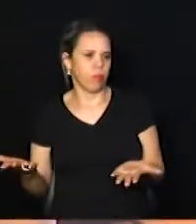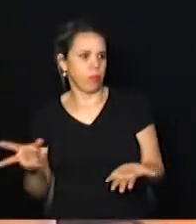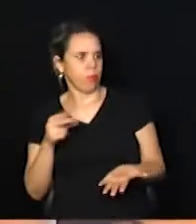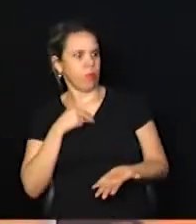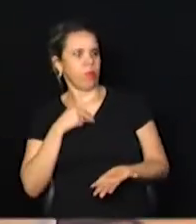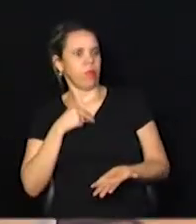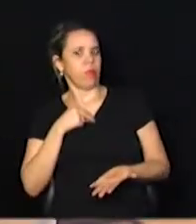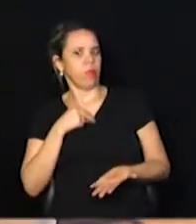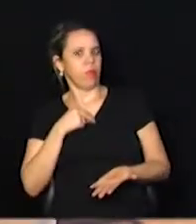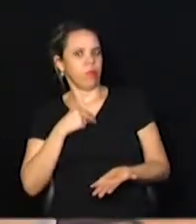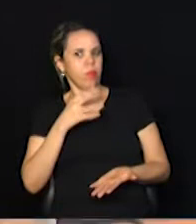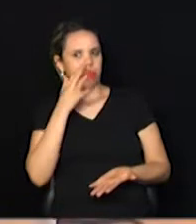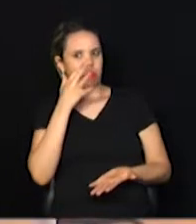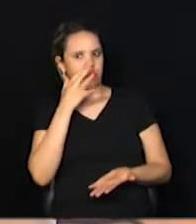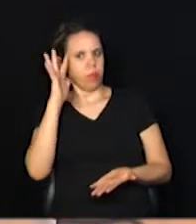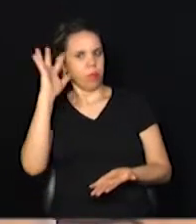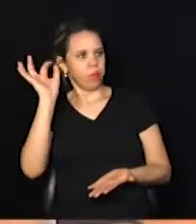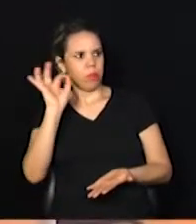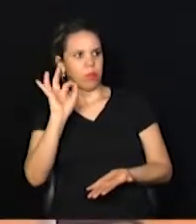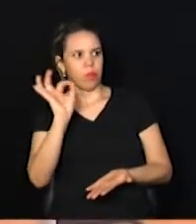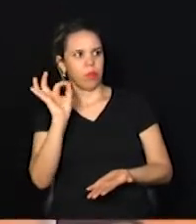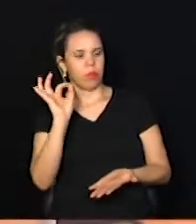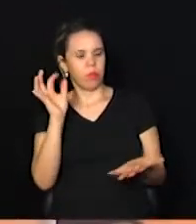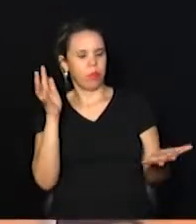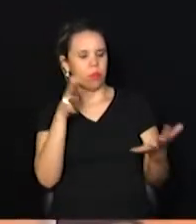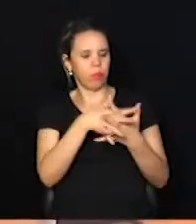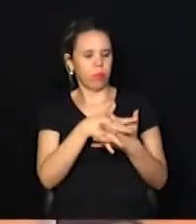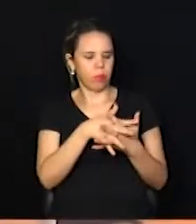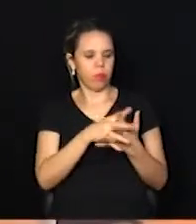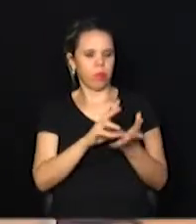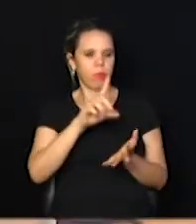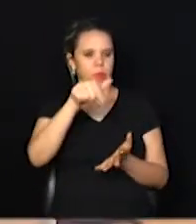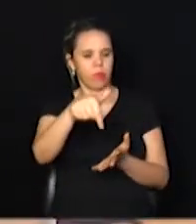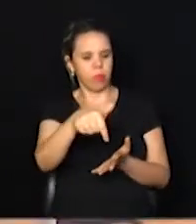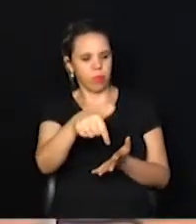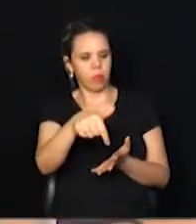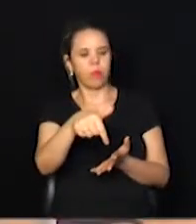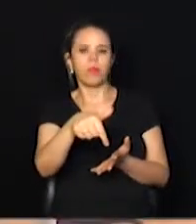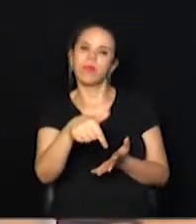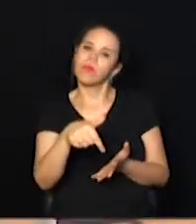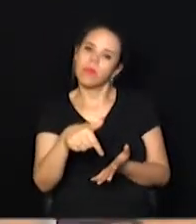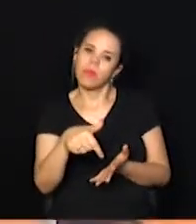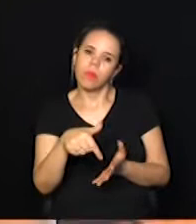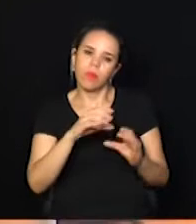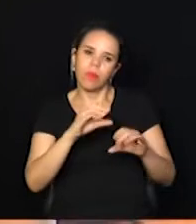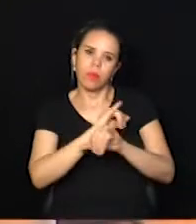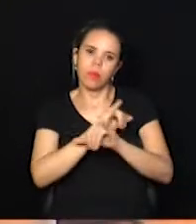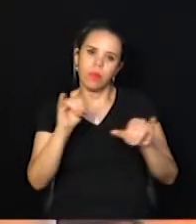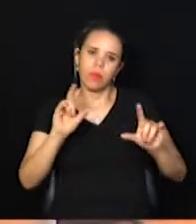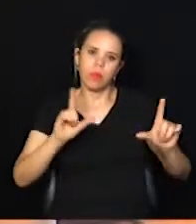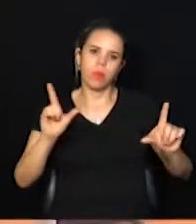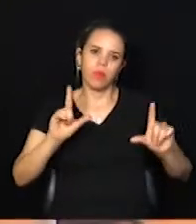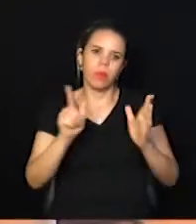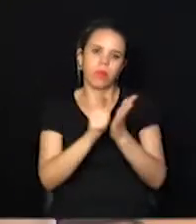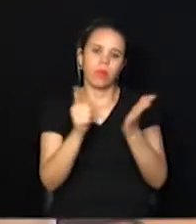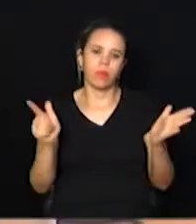paralisado, sem entender o que estava acontecendo. E depois, logo em seguida, as comunicações por jornais,